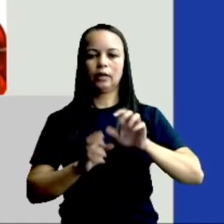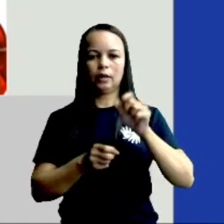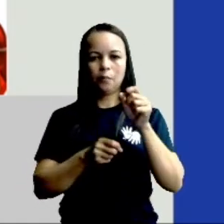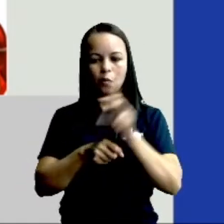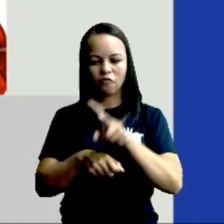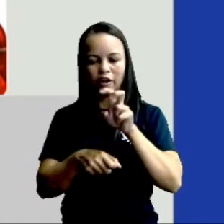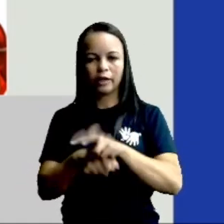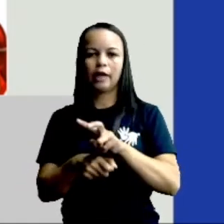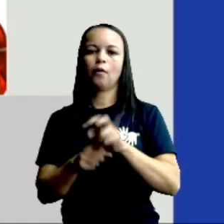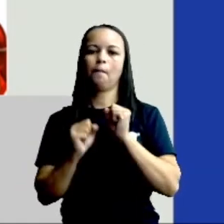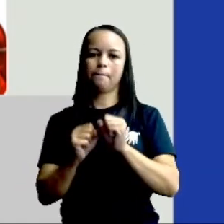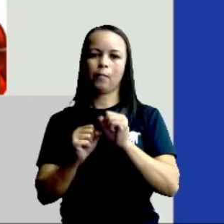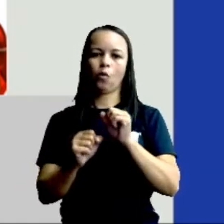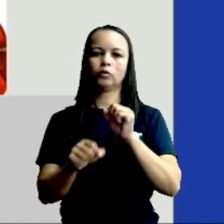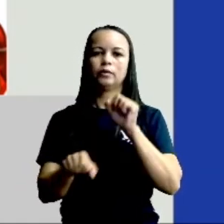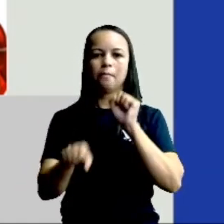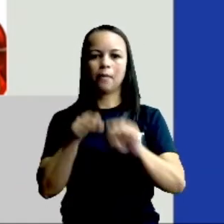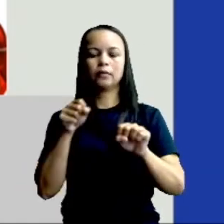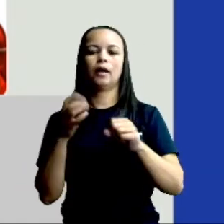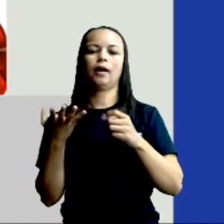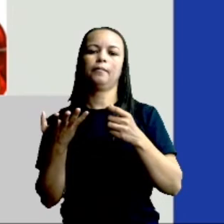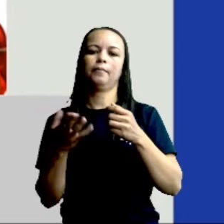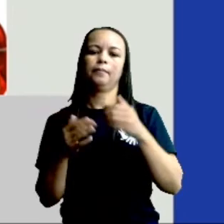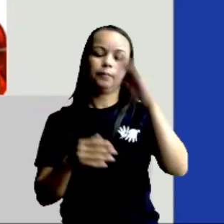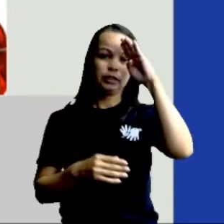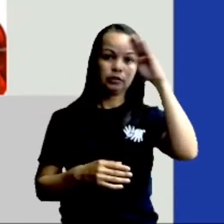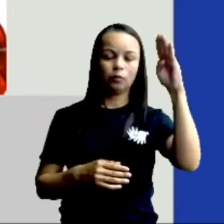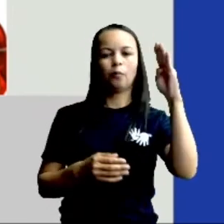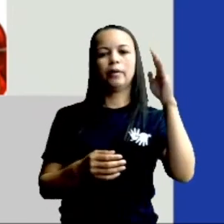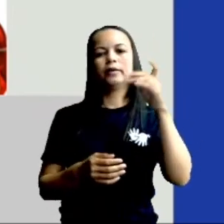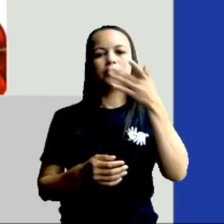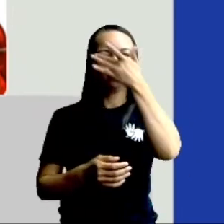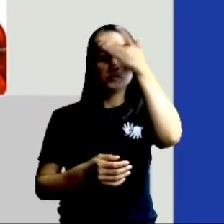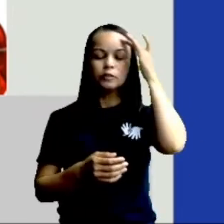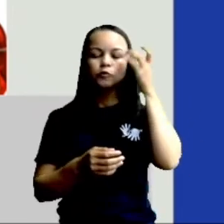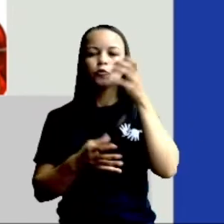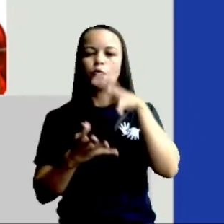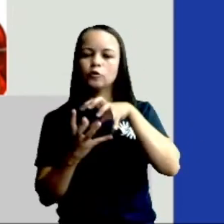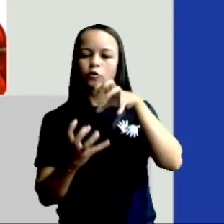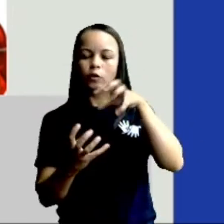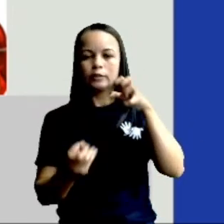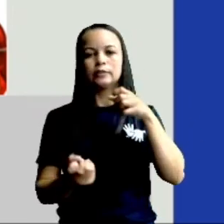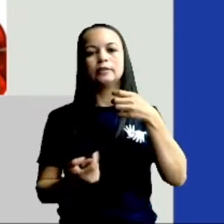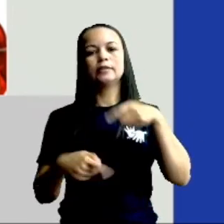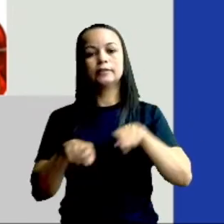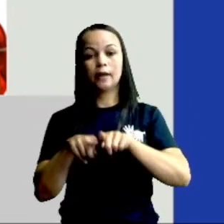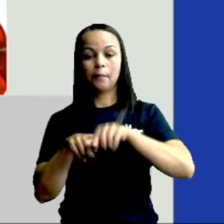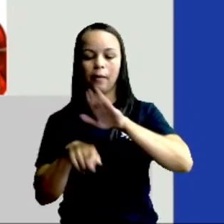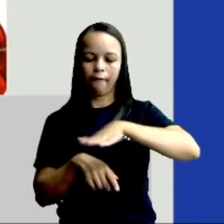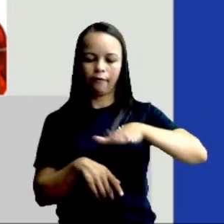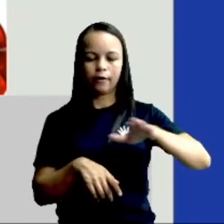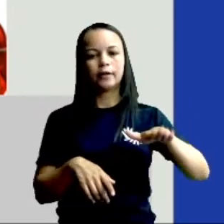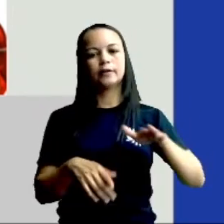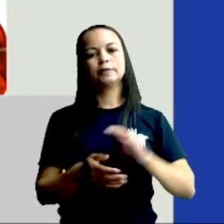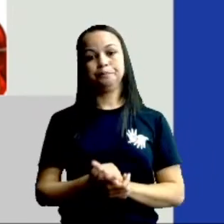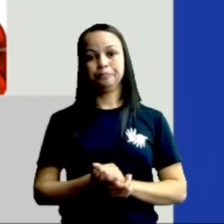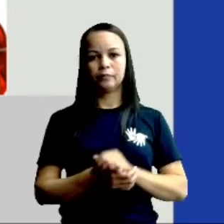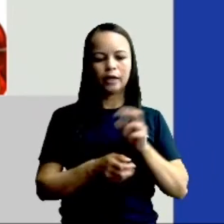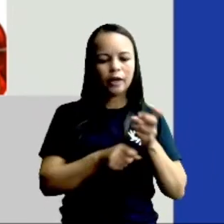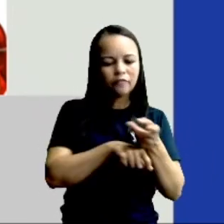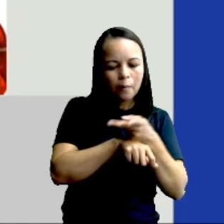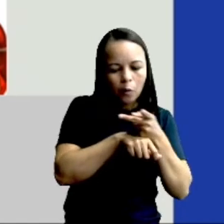pode matar. Principalmente idosos e crianças, são mais sensíveis ao veneno do escorpião. E ele vem justamente buscar as